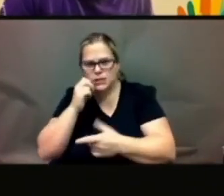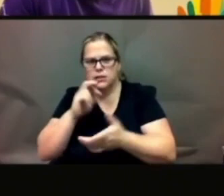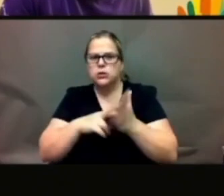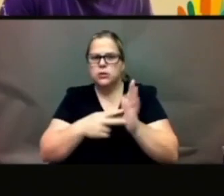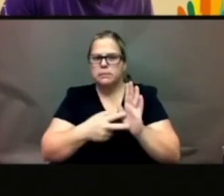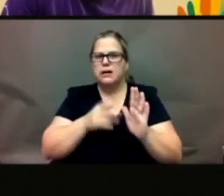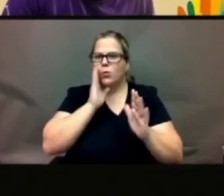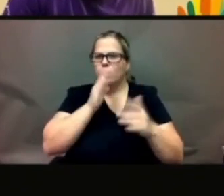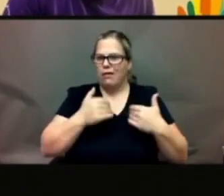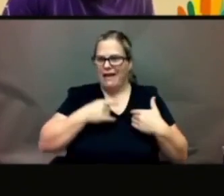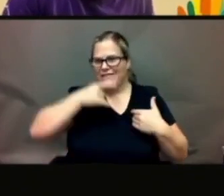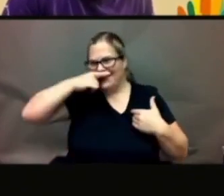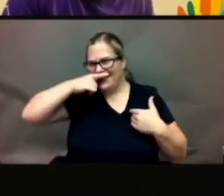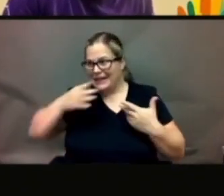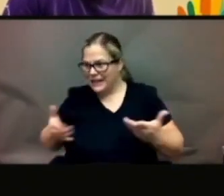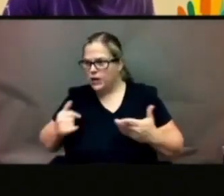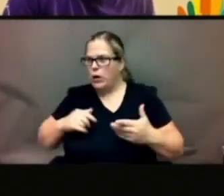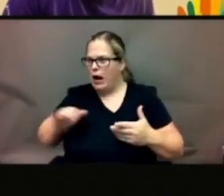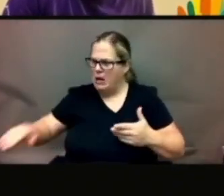botões.